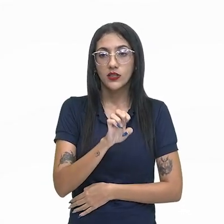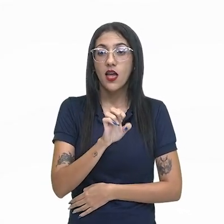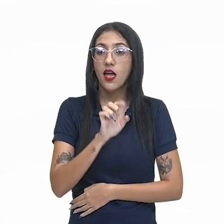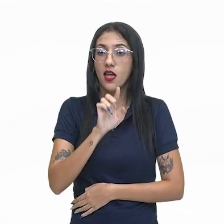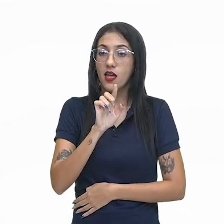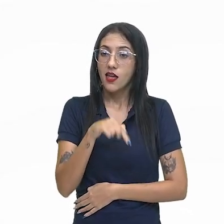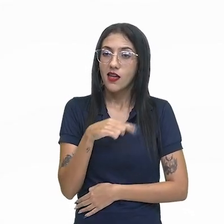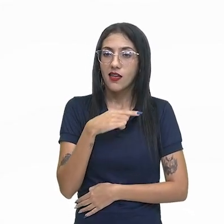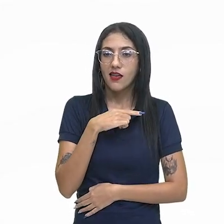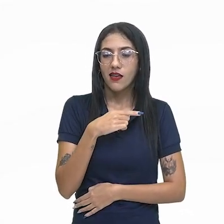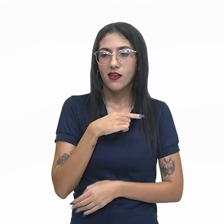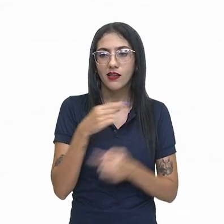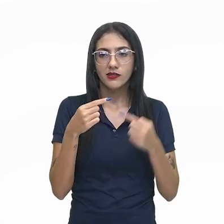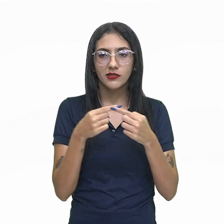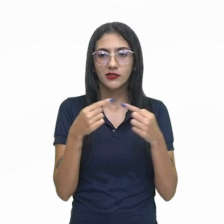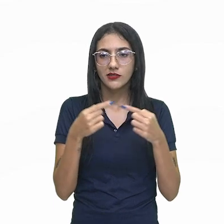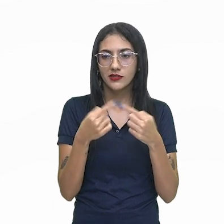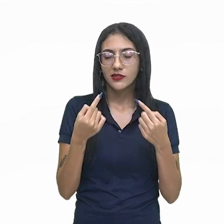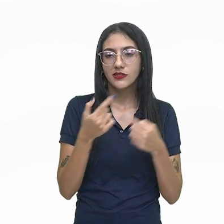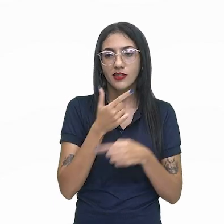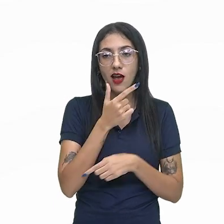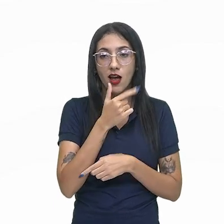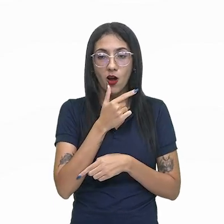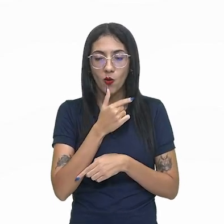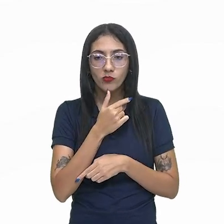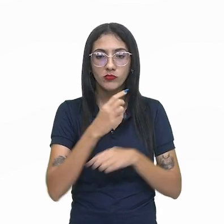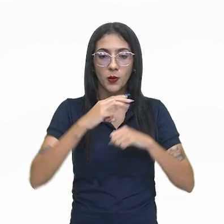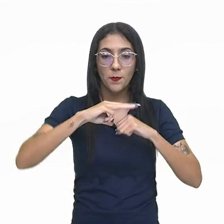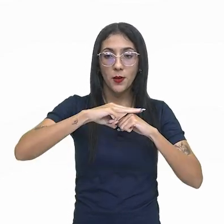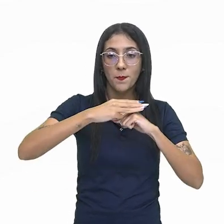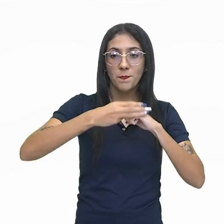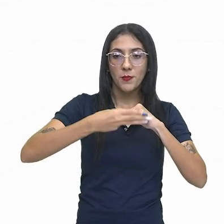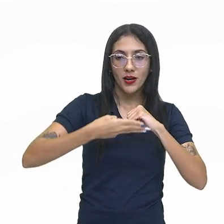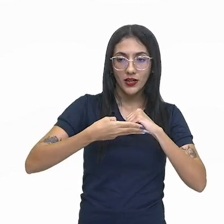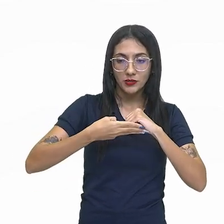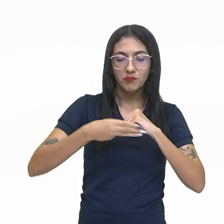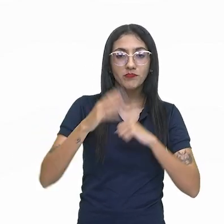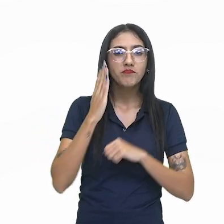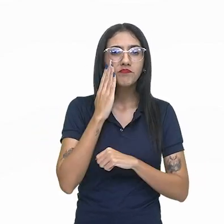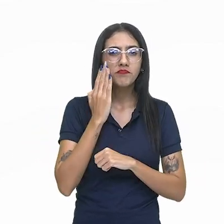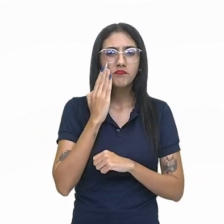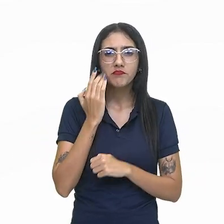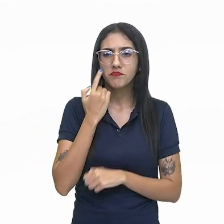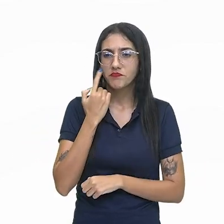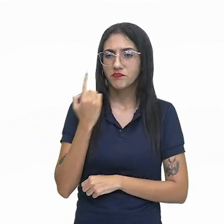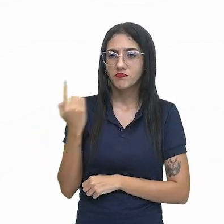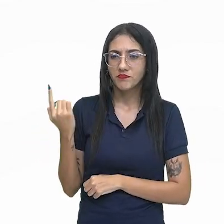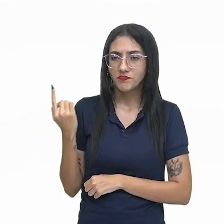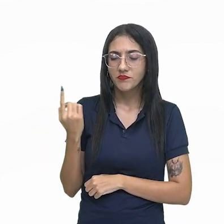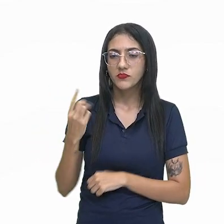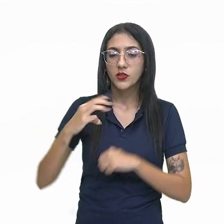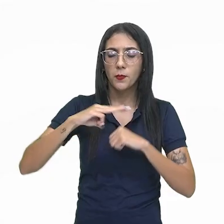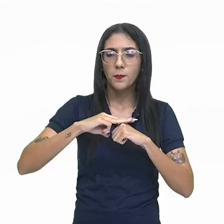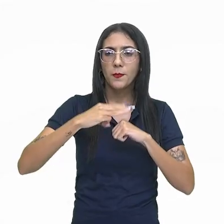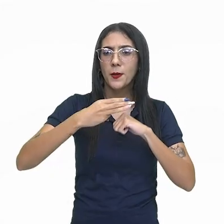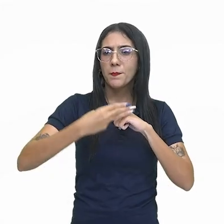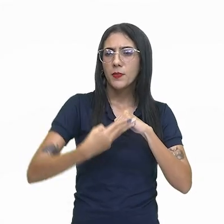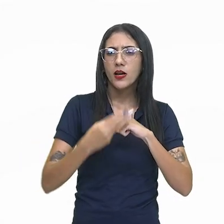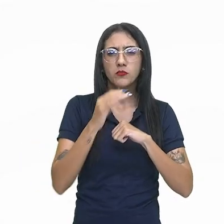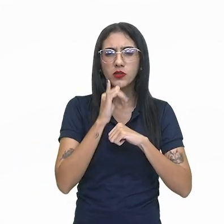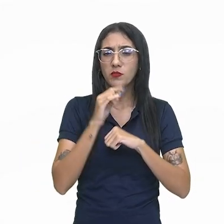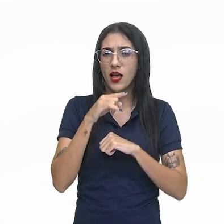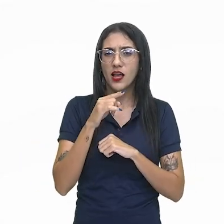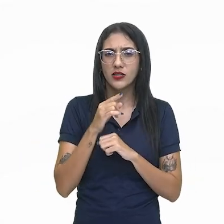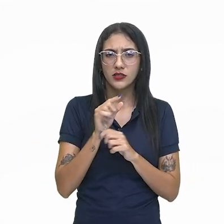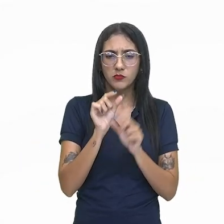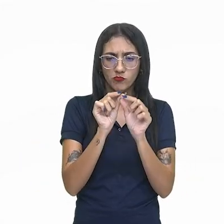forma que a água se desloca entre a membrana, considerando nesse esquema aí que a membrana plasmática é essa plaquinha